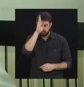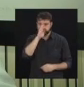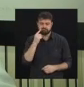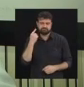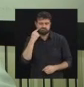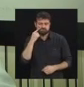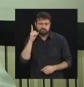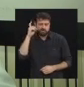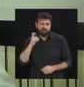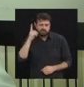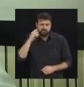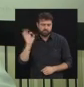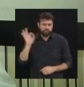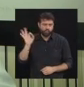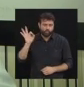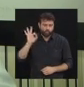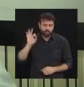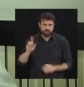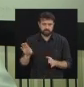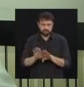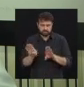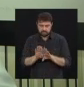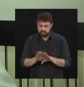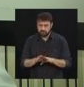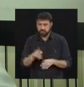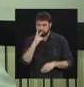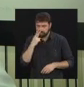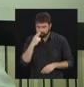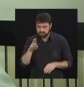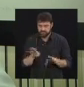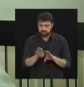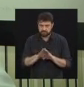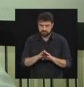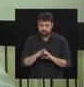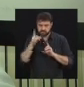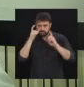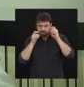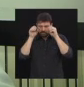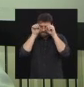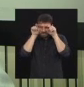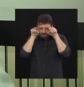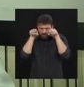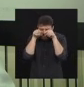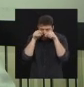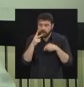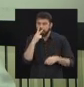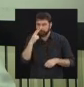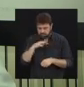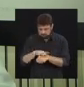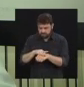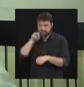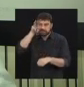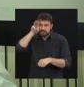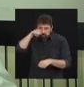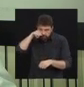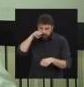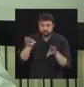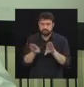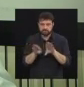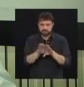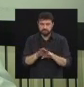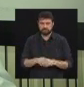lados do que do outro, mas também com as características de alteração de movimentação ocular, características da síndrome de Moebius. Então,